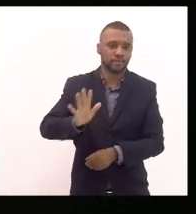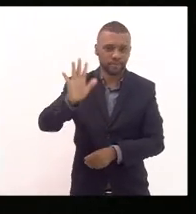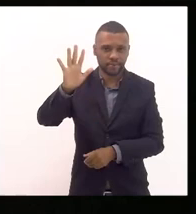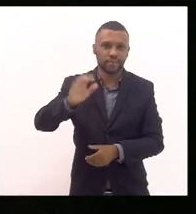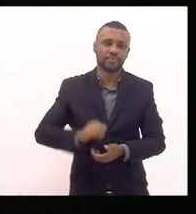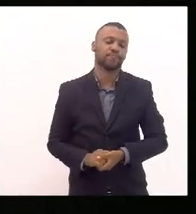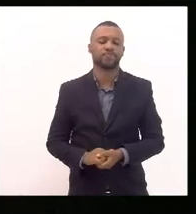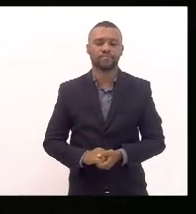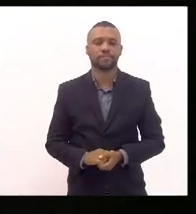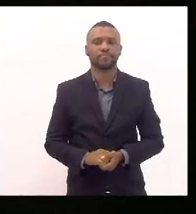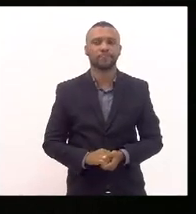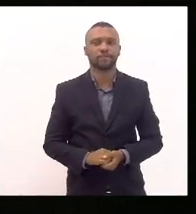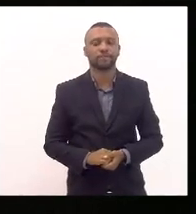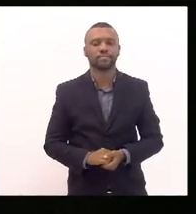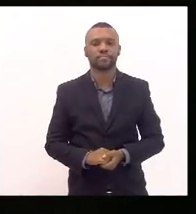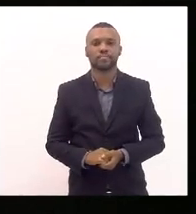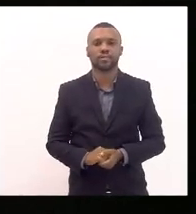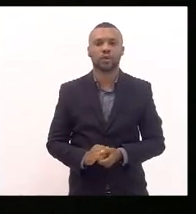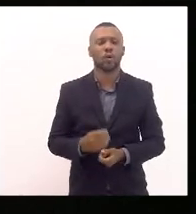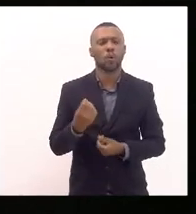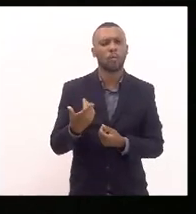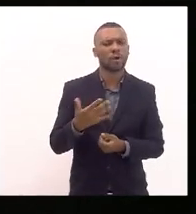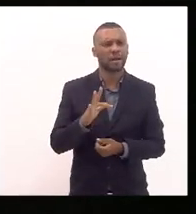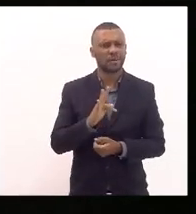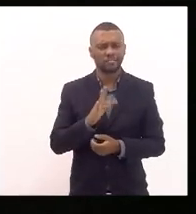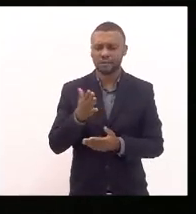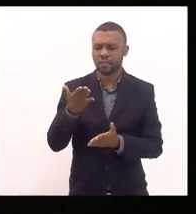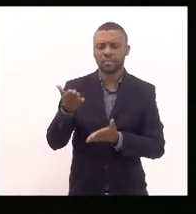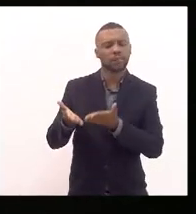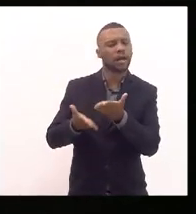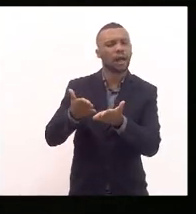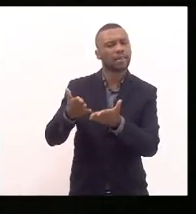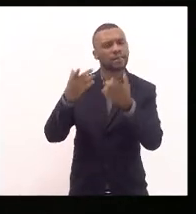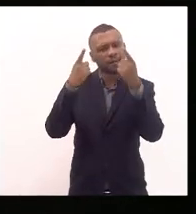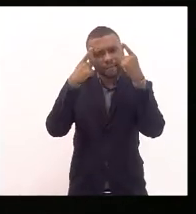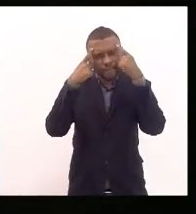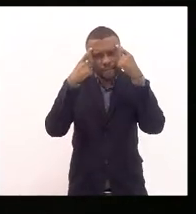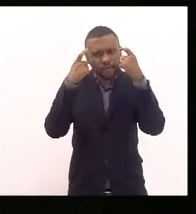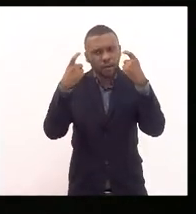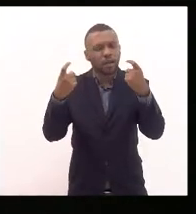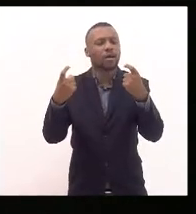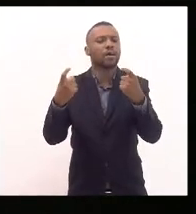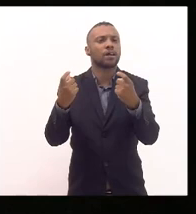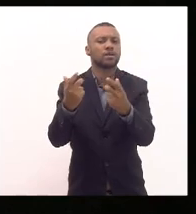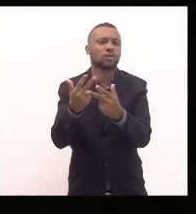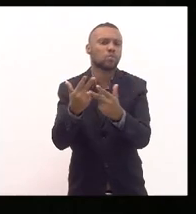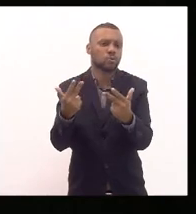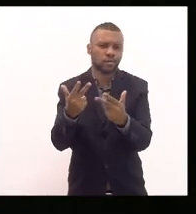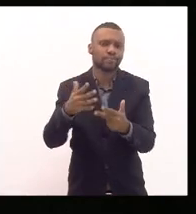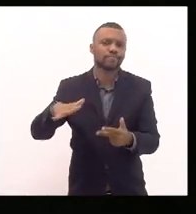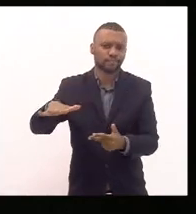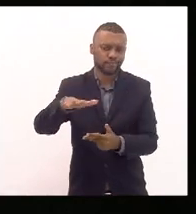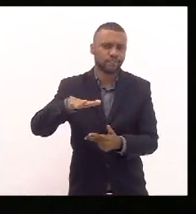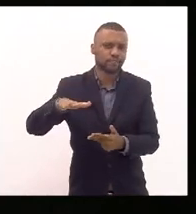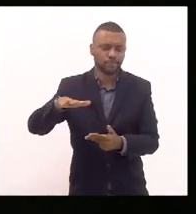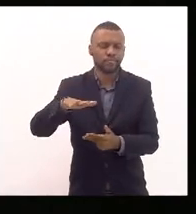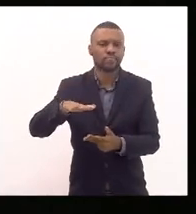horas com o tipo de tratamento de violência com que é